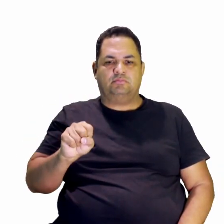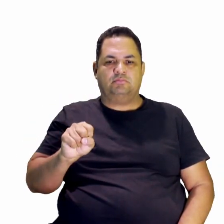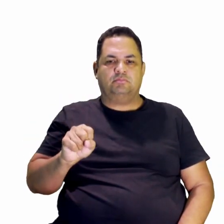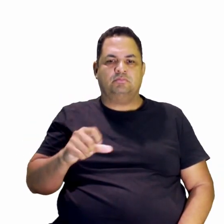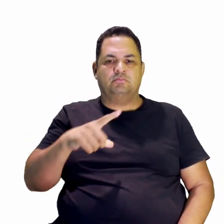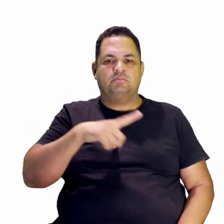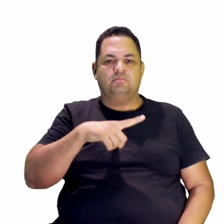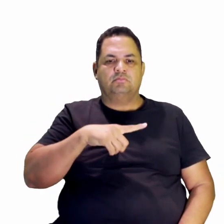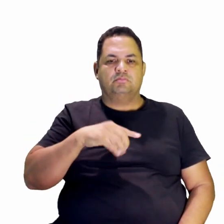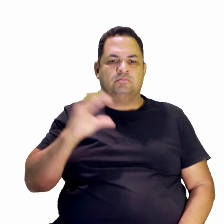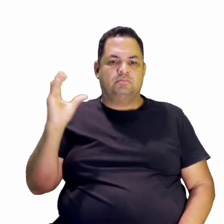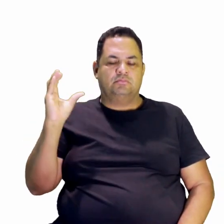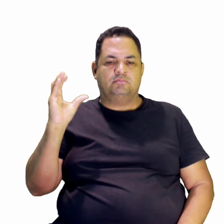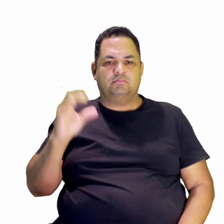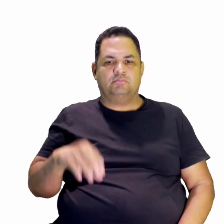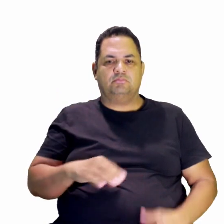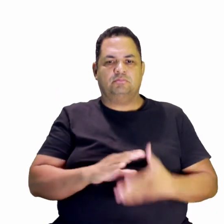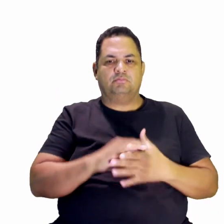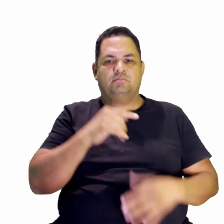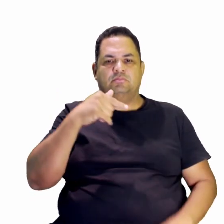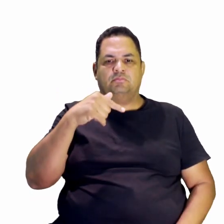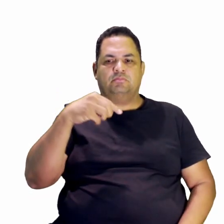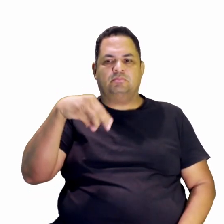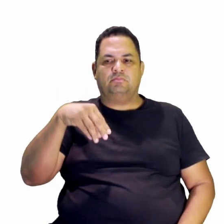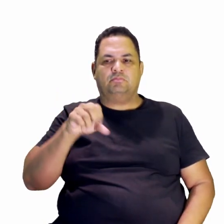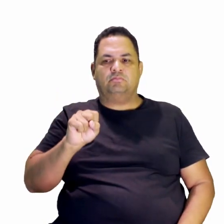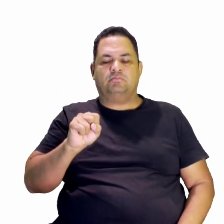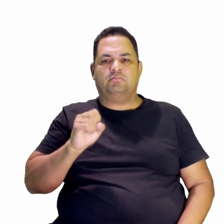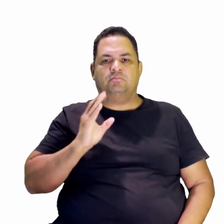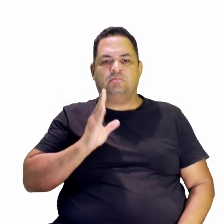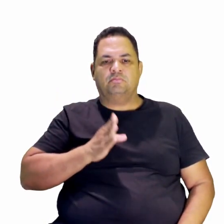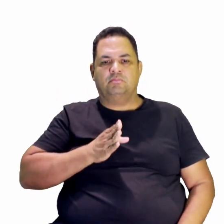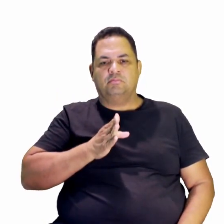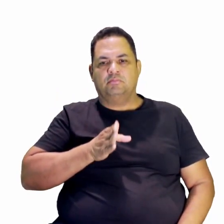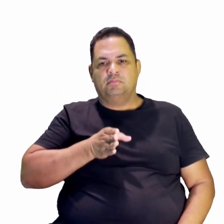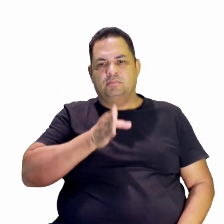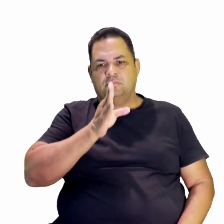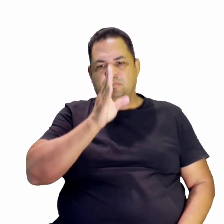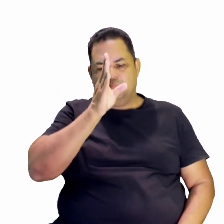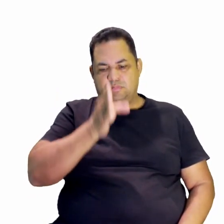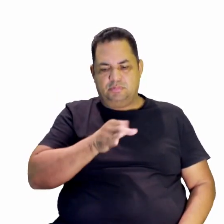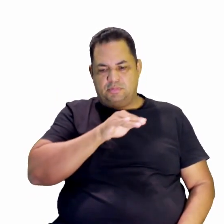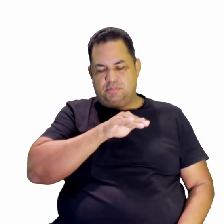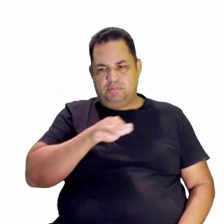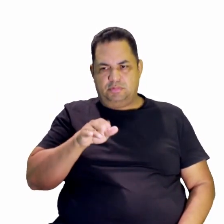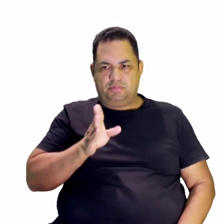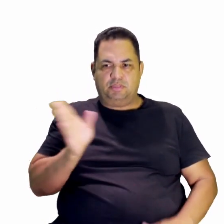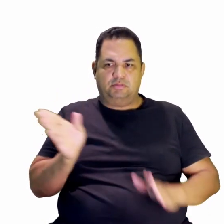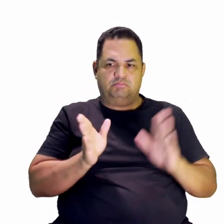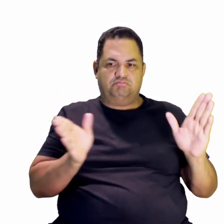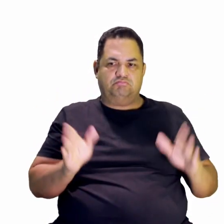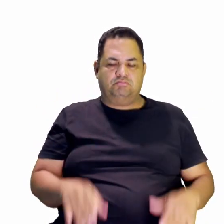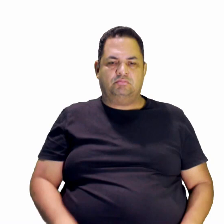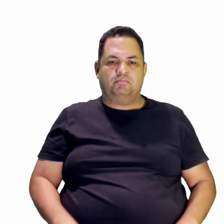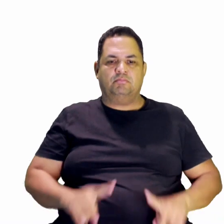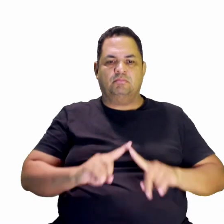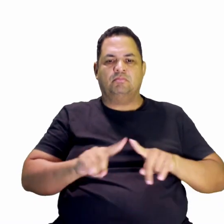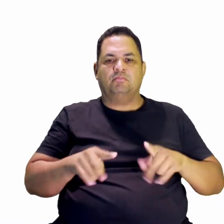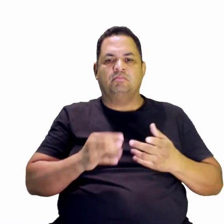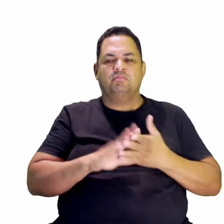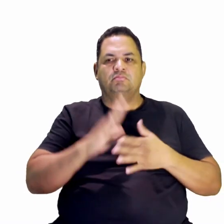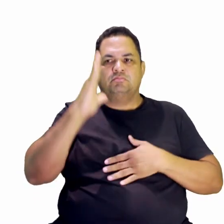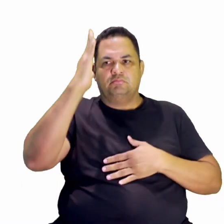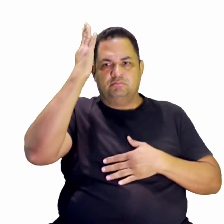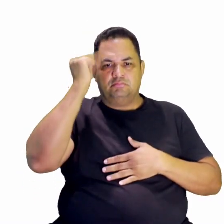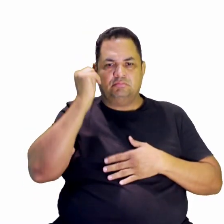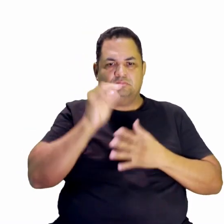Então vai ter uma aceleração de 7 metros por segundo, com a mesma direção e sentido da força, que não disse qual era, mas